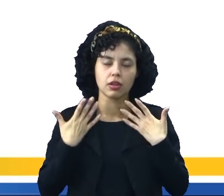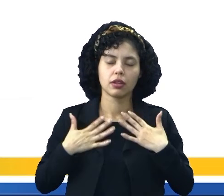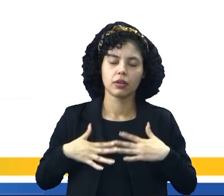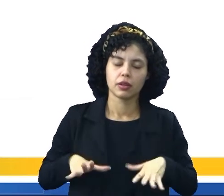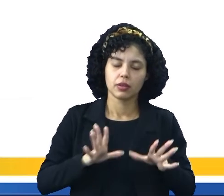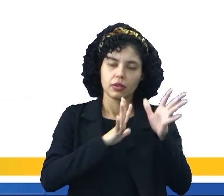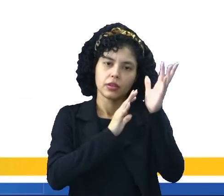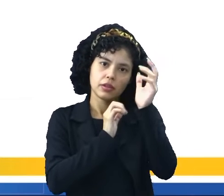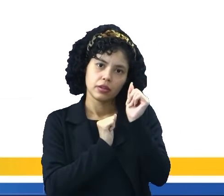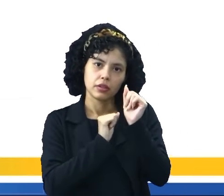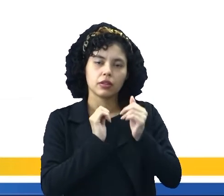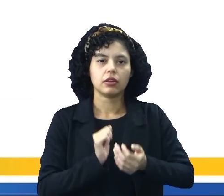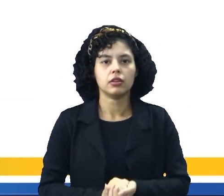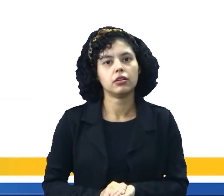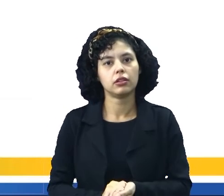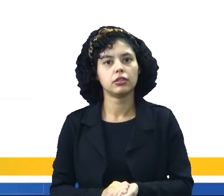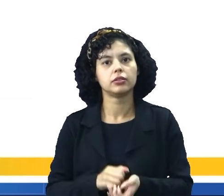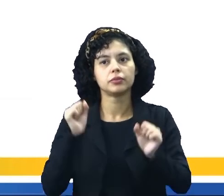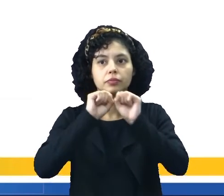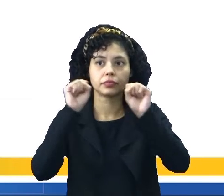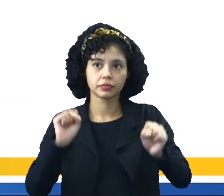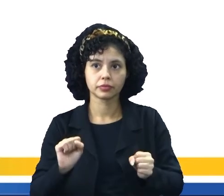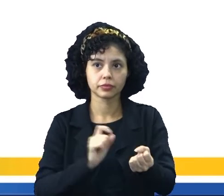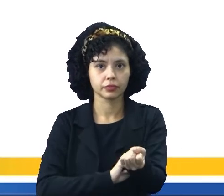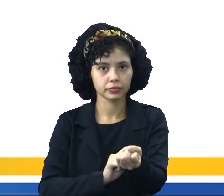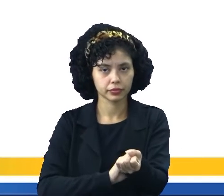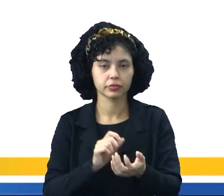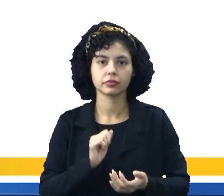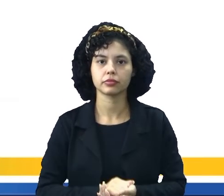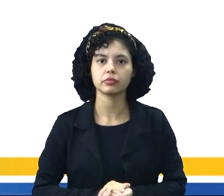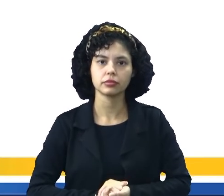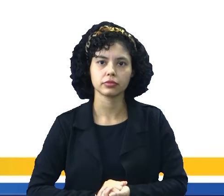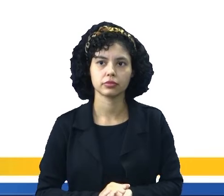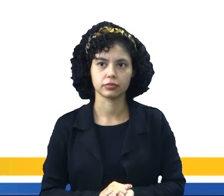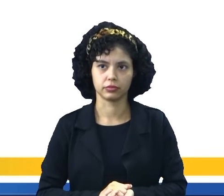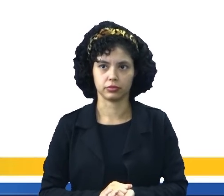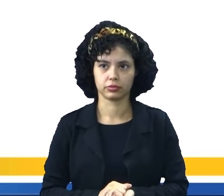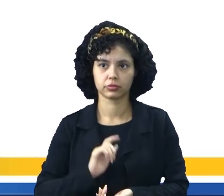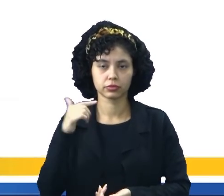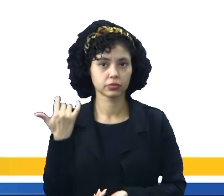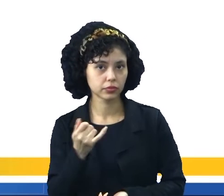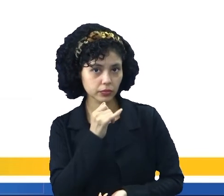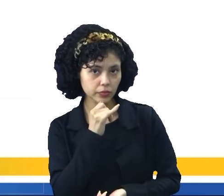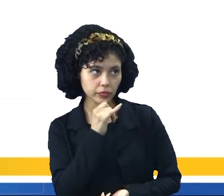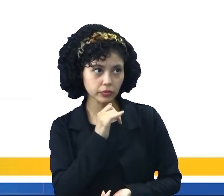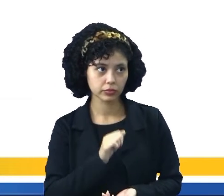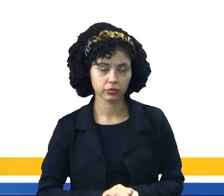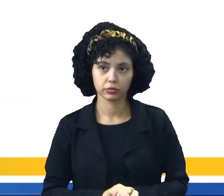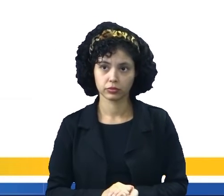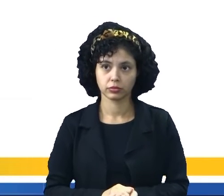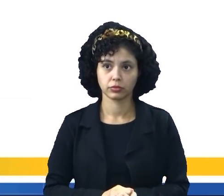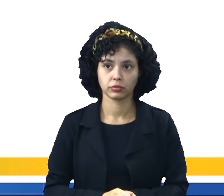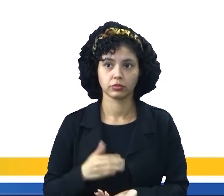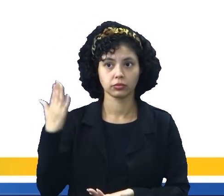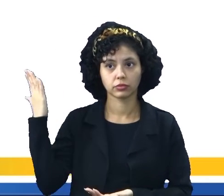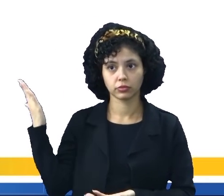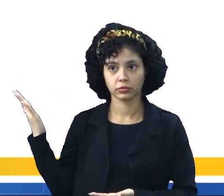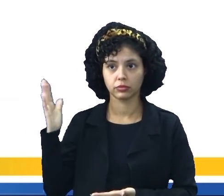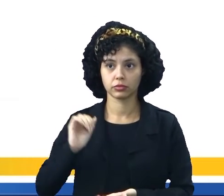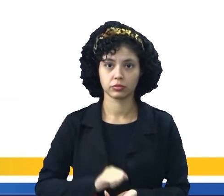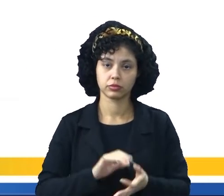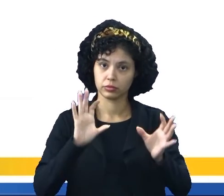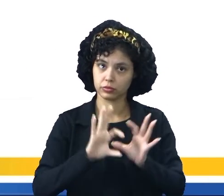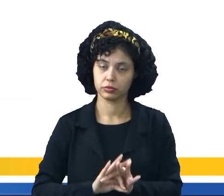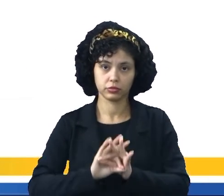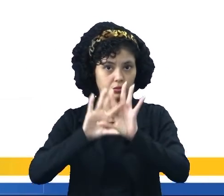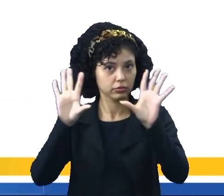vou dormir, né? Então é o sistema nervoso parasimpático. Outro exemplo por exemplo, aí nesse caso, a liberação